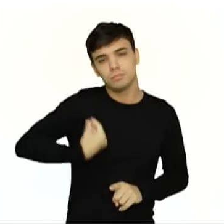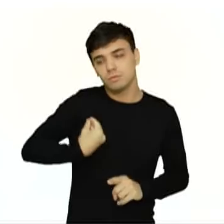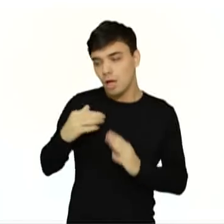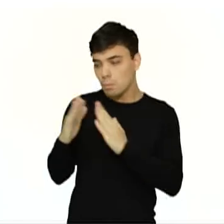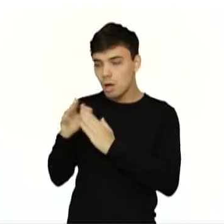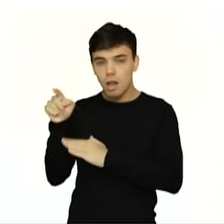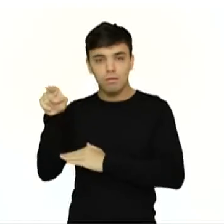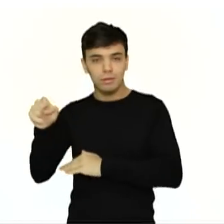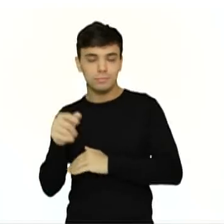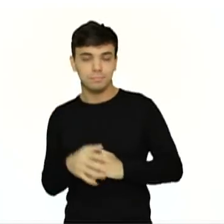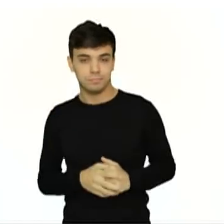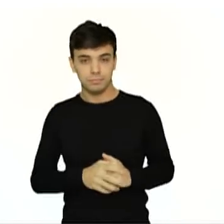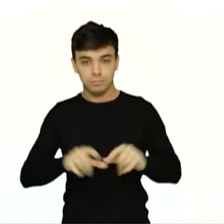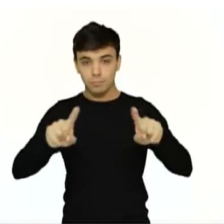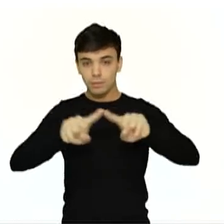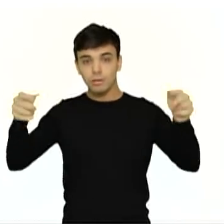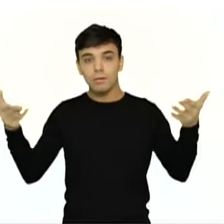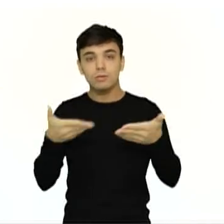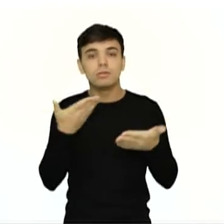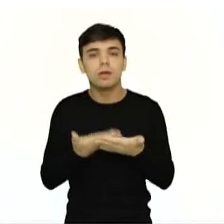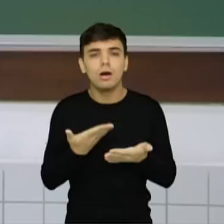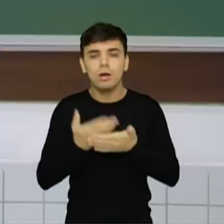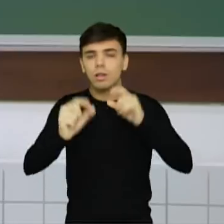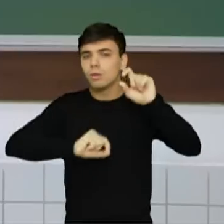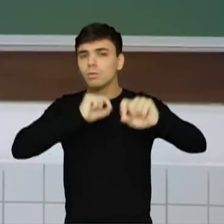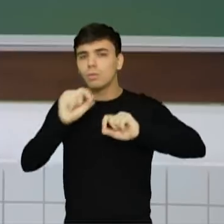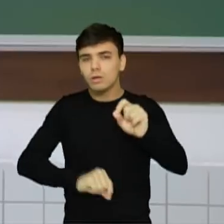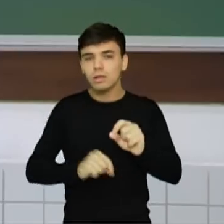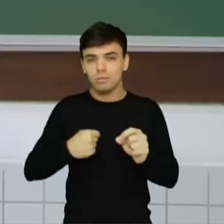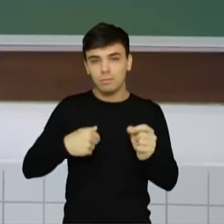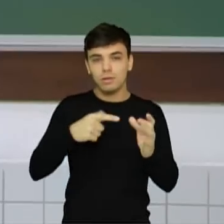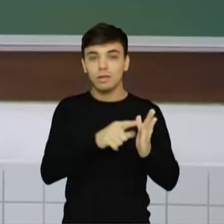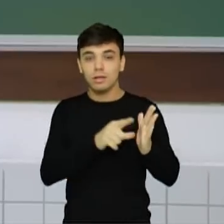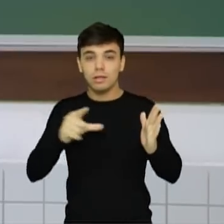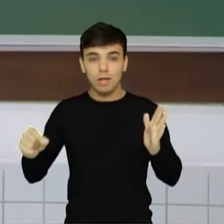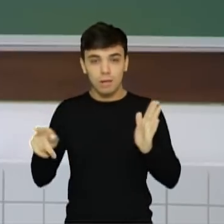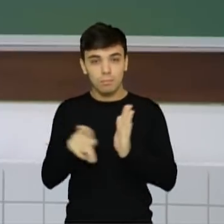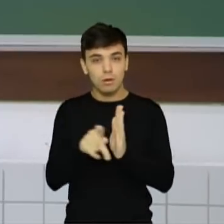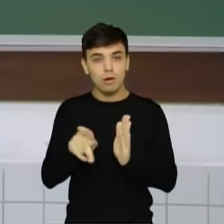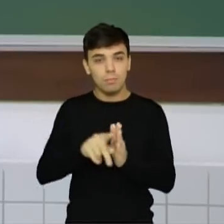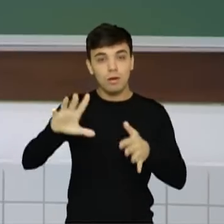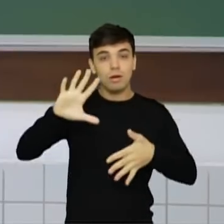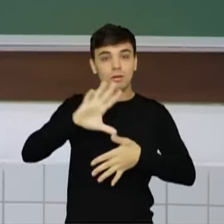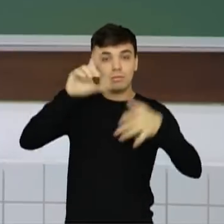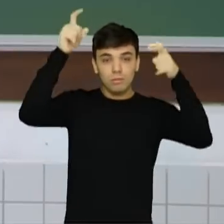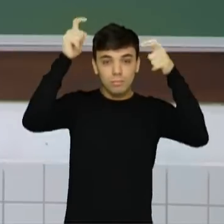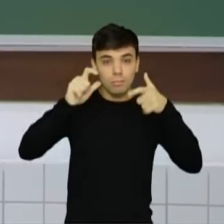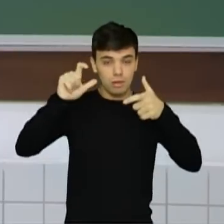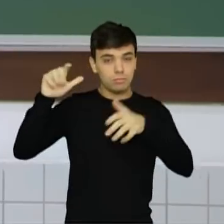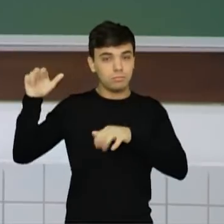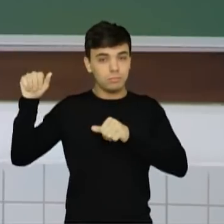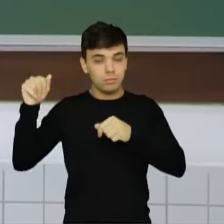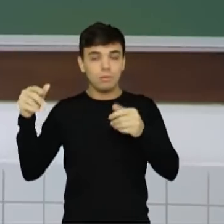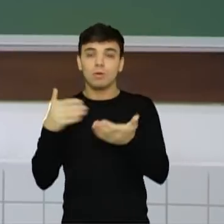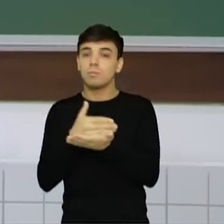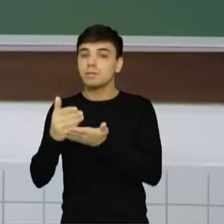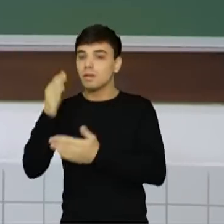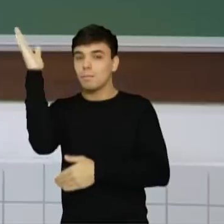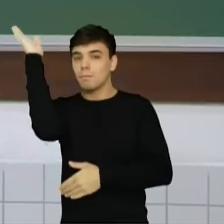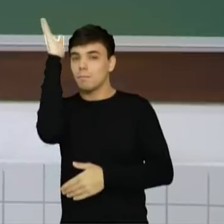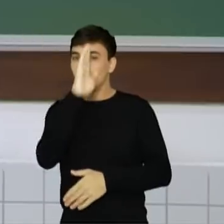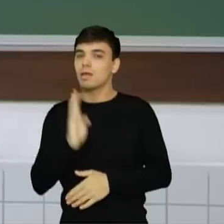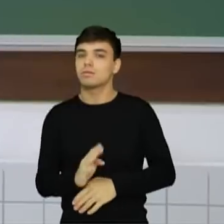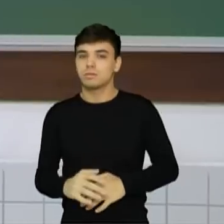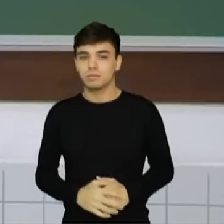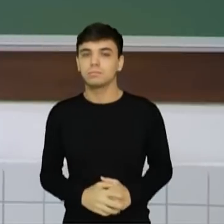território. O que, que nós vamos ver na aula de hoje? Nós vamos sair do Império Espanhol e vamos falar do Brasil, certo? O objetivo de hoje